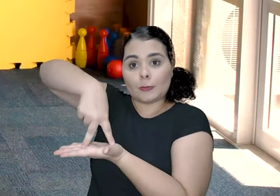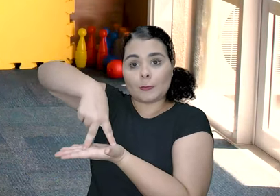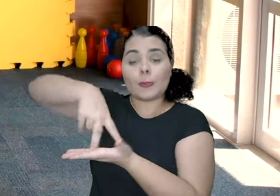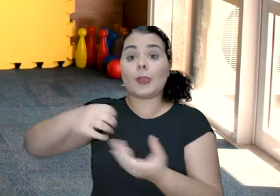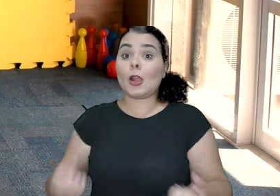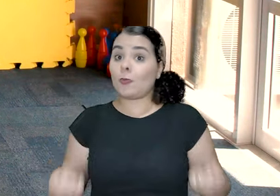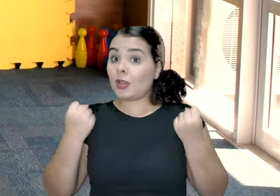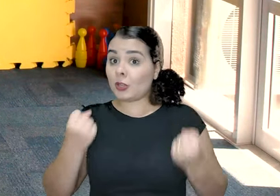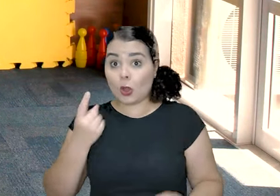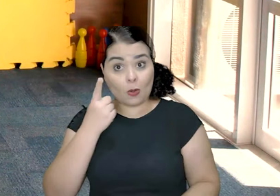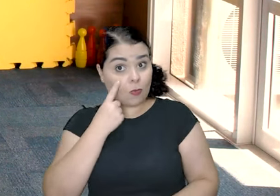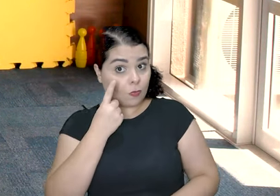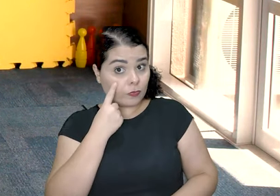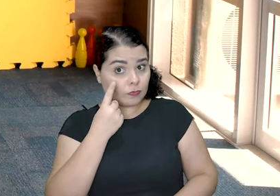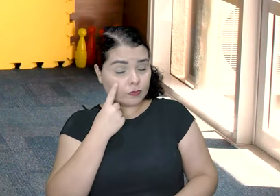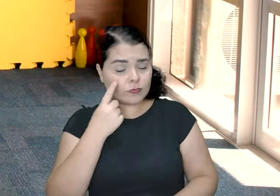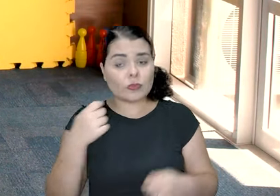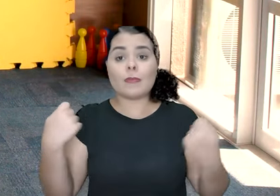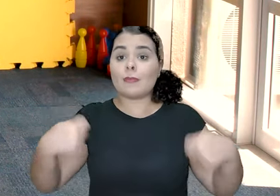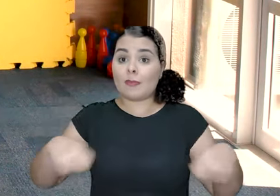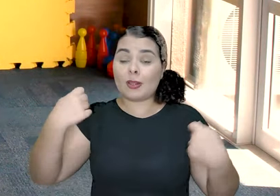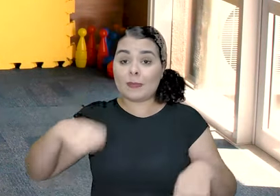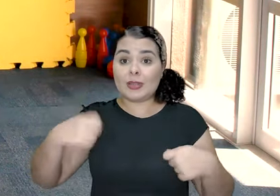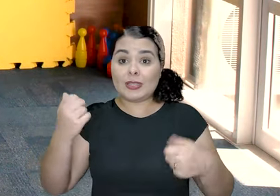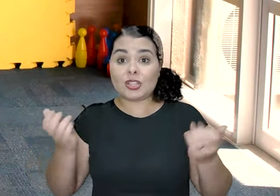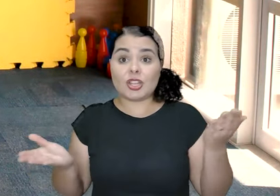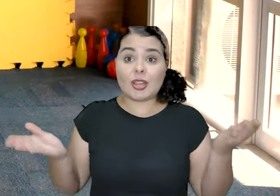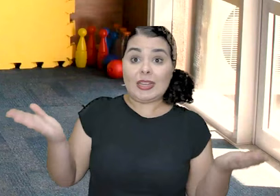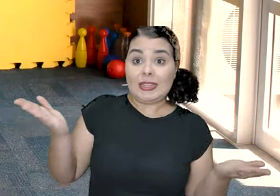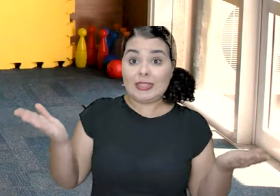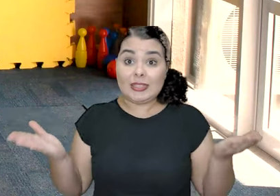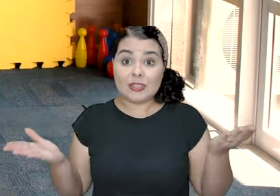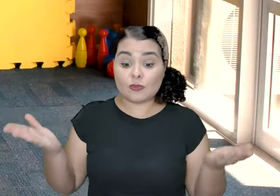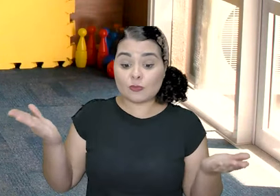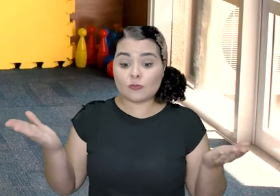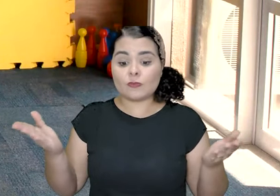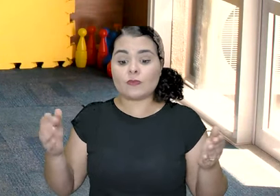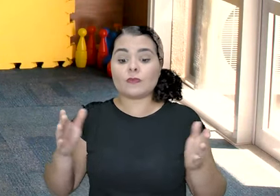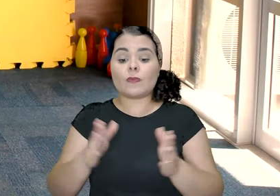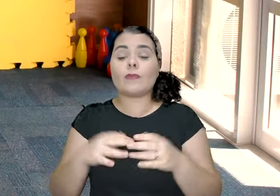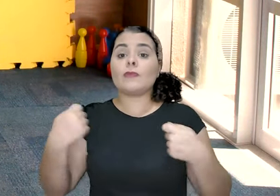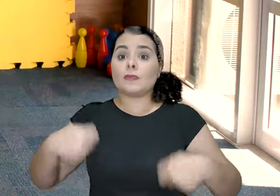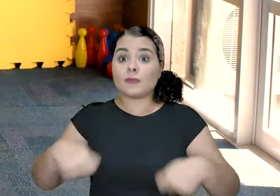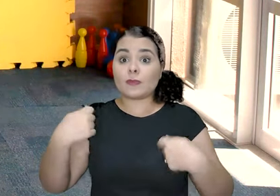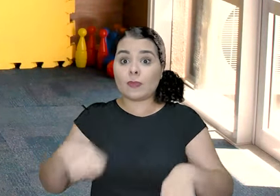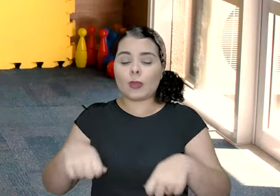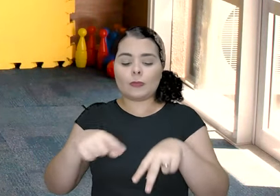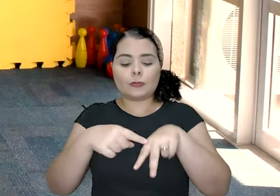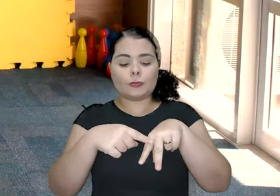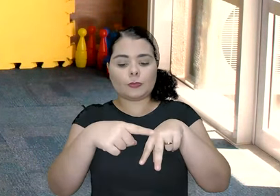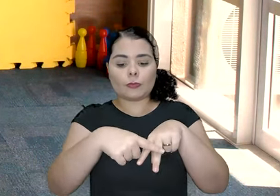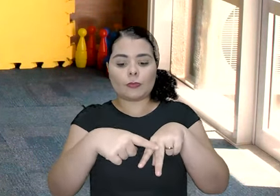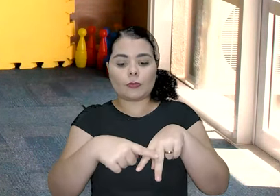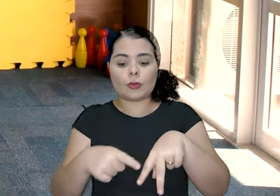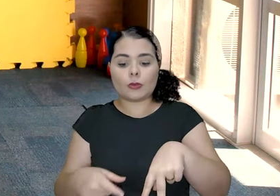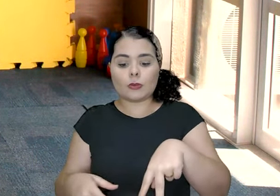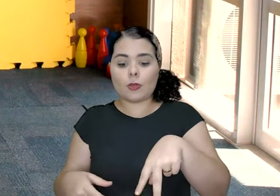o seguinte, vamos trabalhar com equilíbrio. Traga seu joelho em direção ao